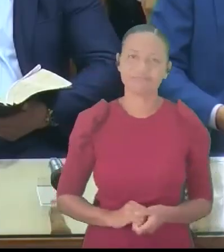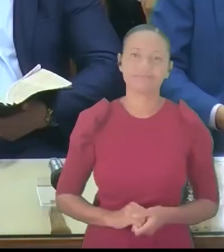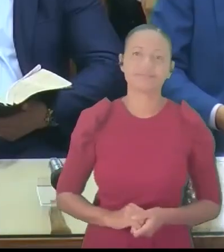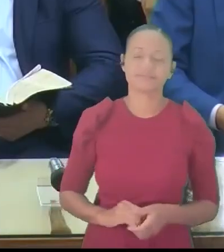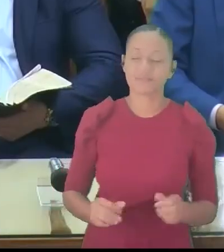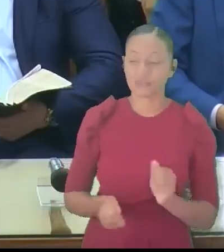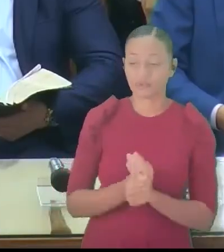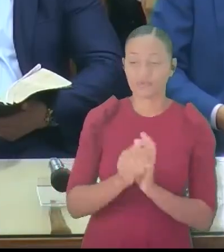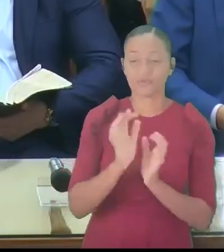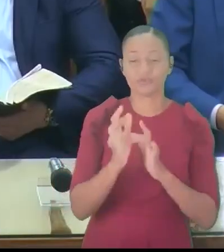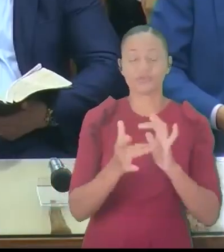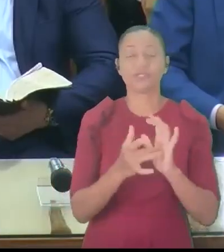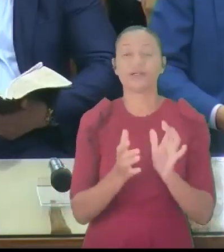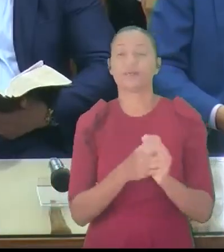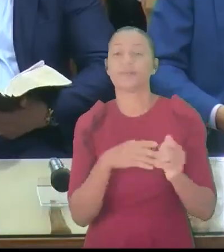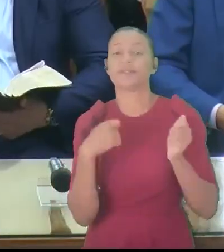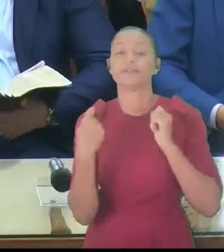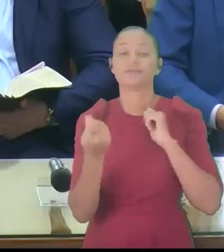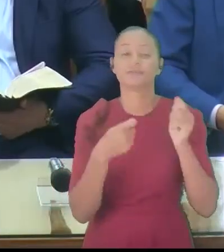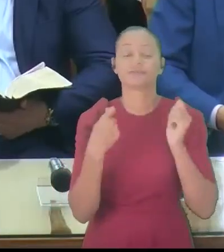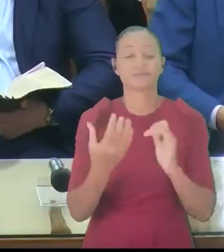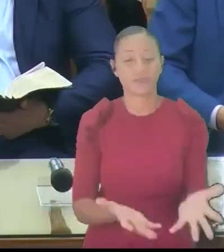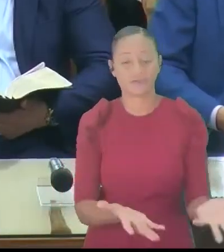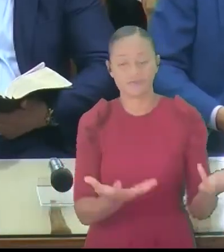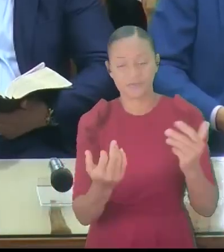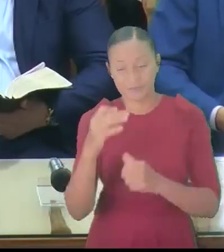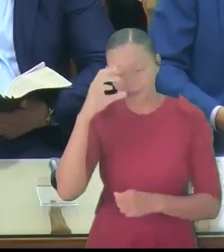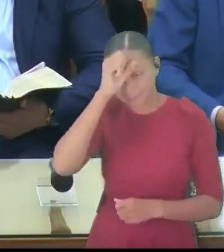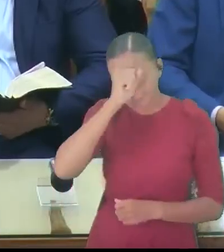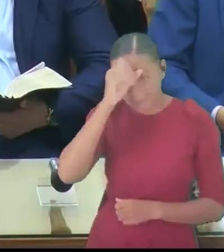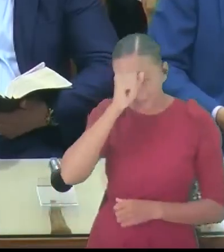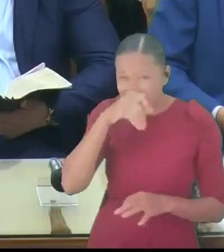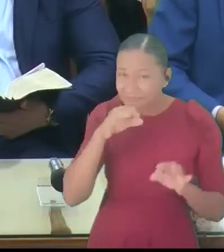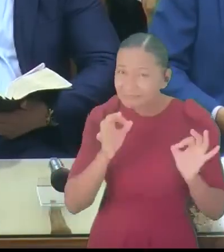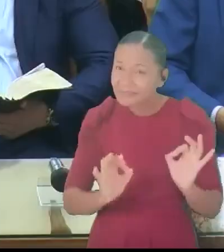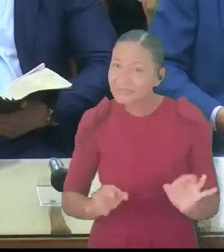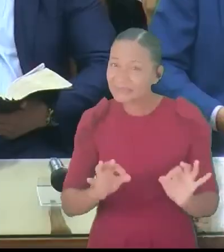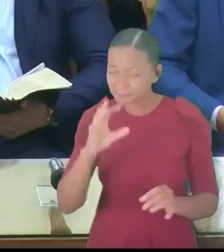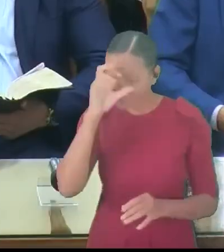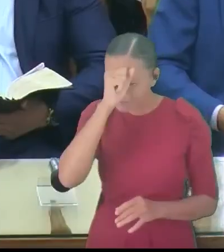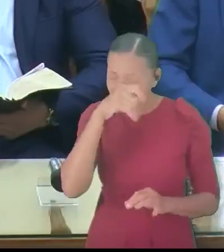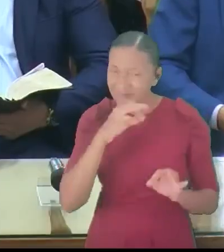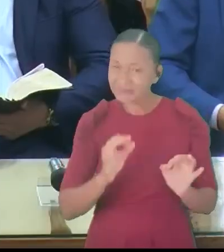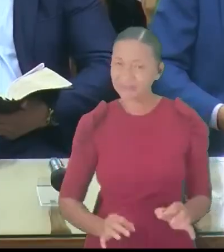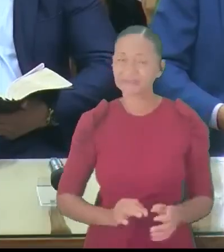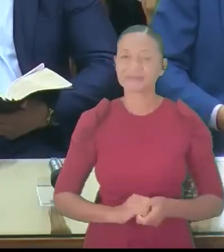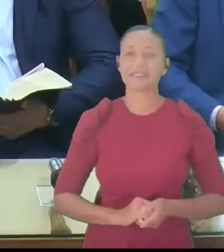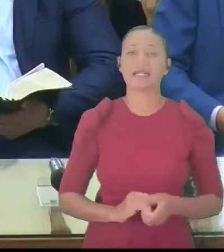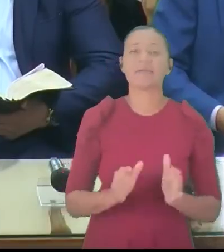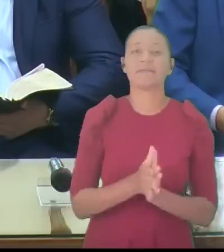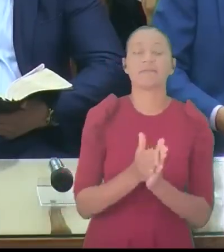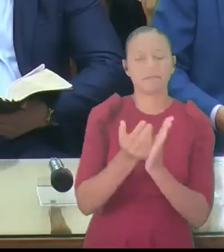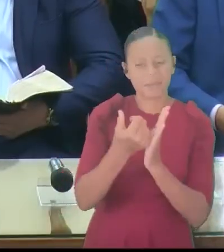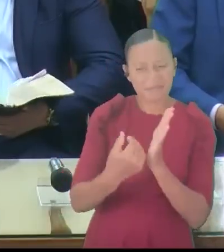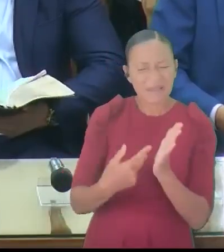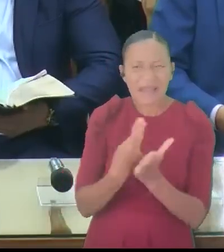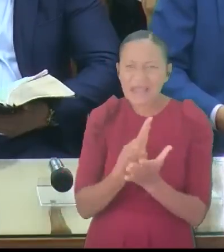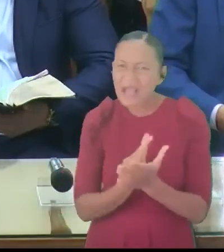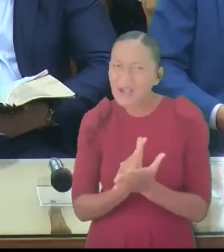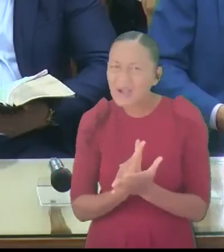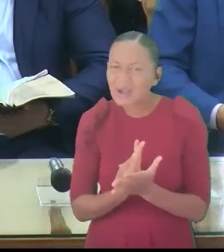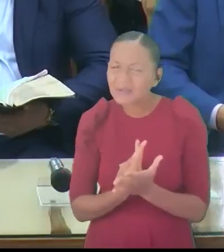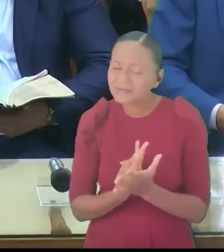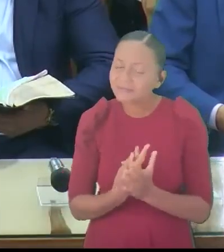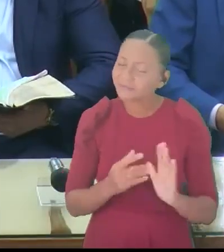Glória a Jesus. Aleluia. Mas vamos aprender. Aprenderam bem? Quem aprendeu bem? A Bíblia tem erro?